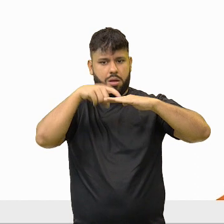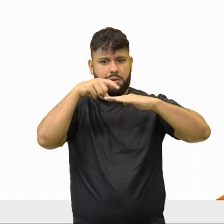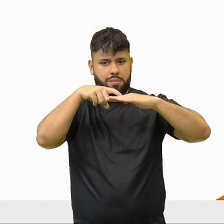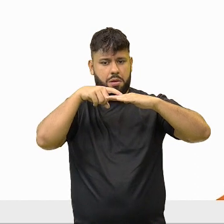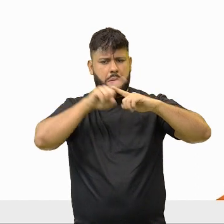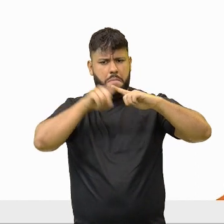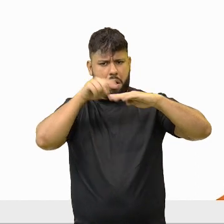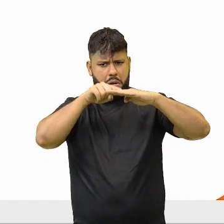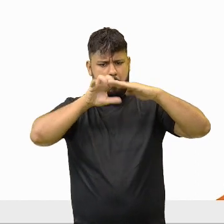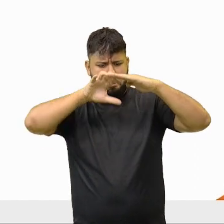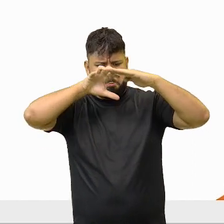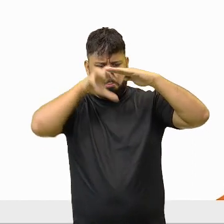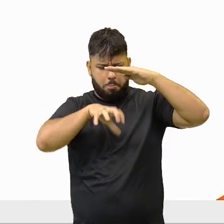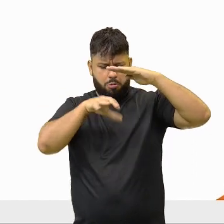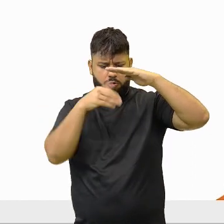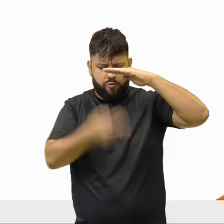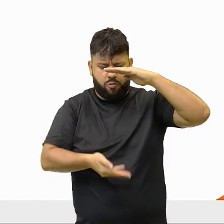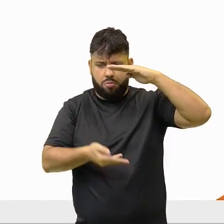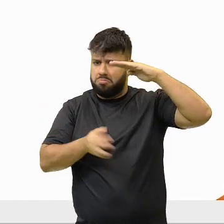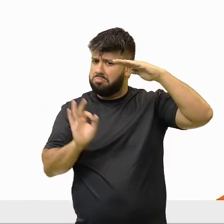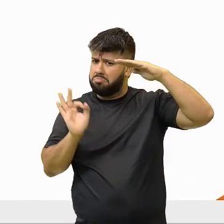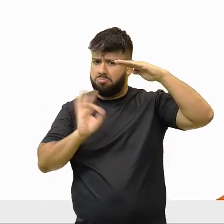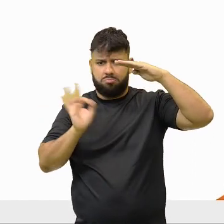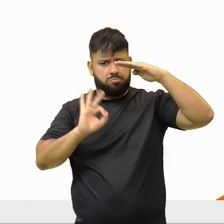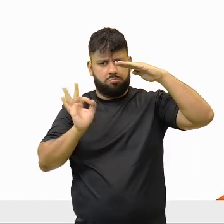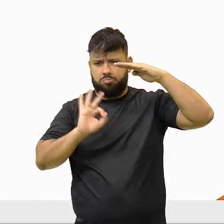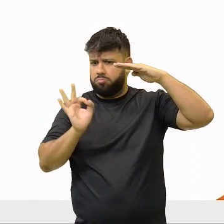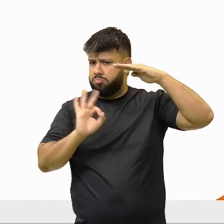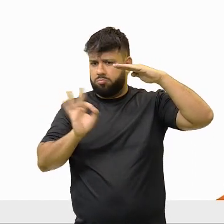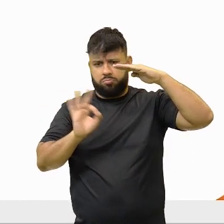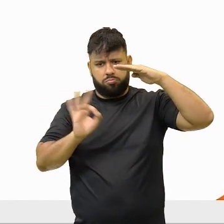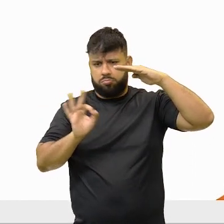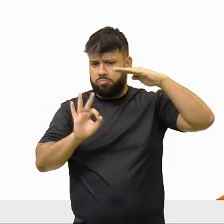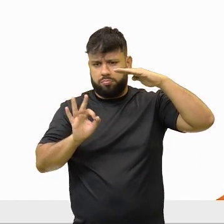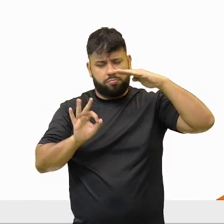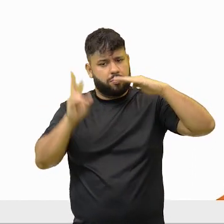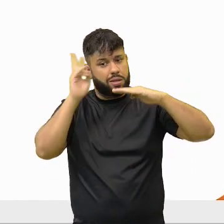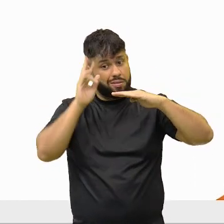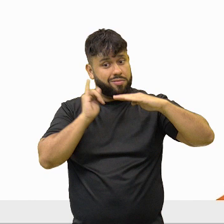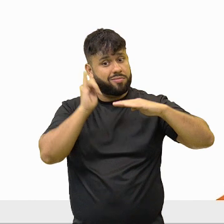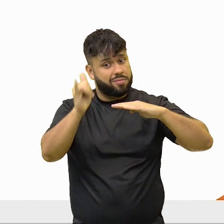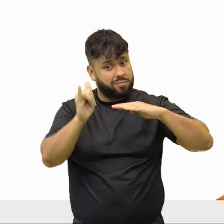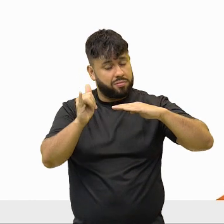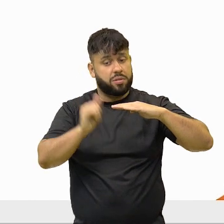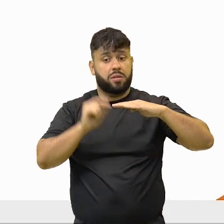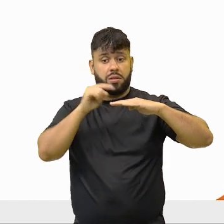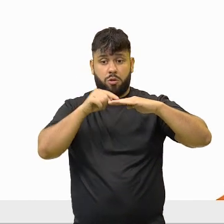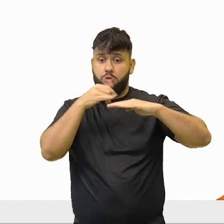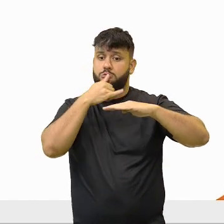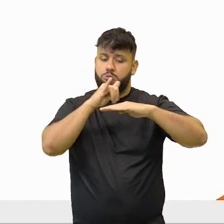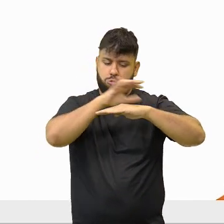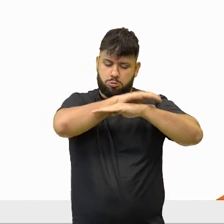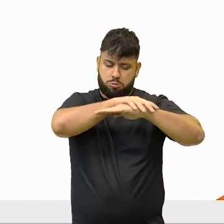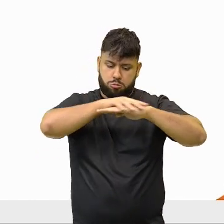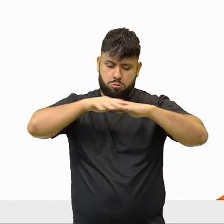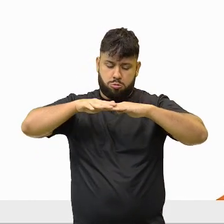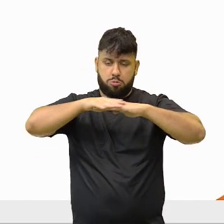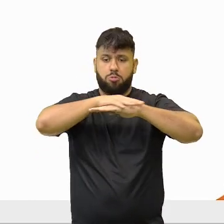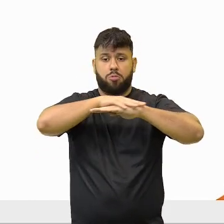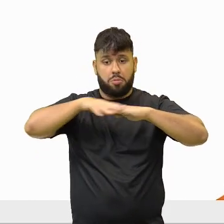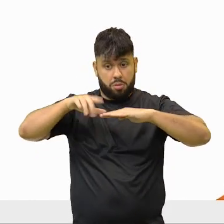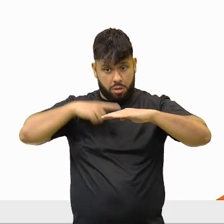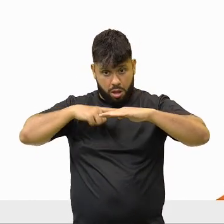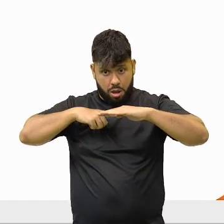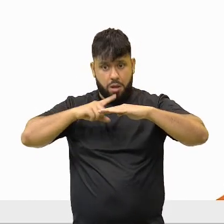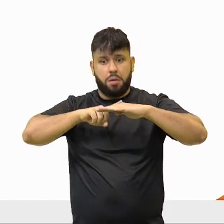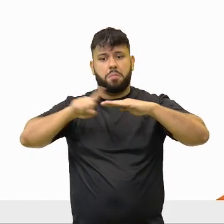vai afetar a parte interna do condutor? Não. Lembra que eu falei para vocês, a carga da superfície cria campo dentro, mas esses campos